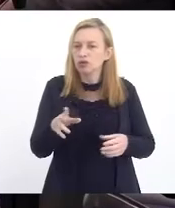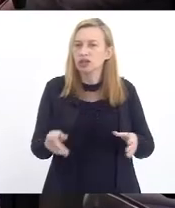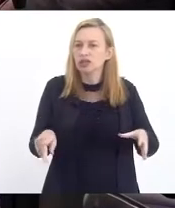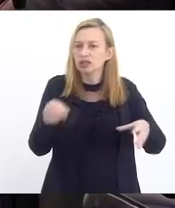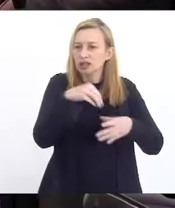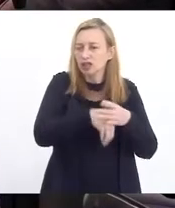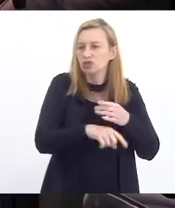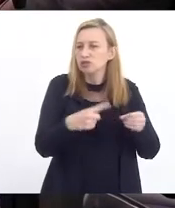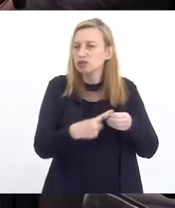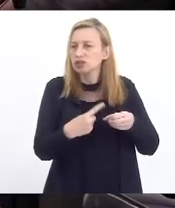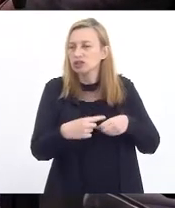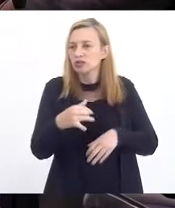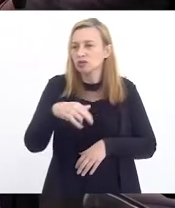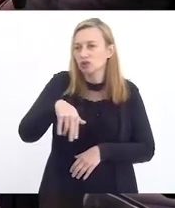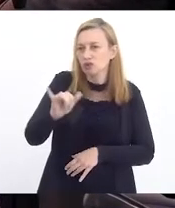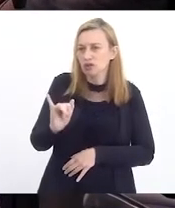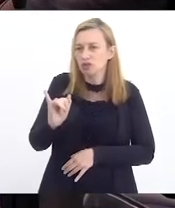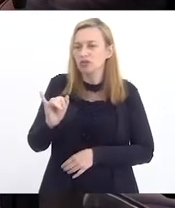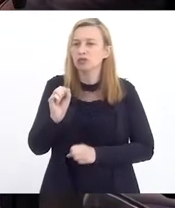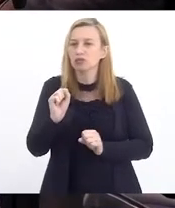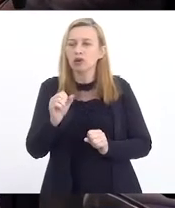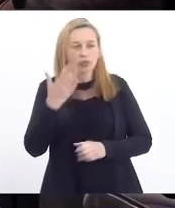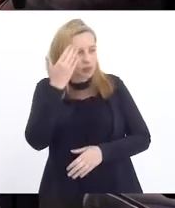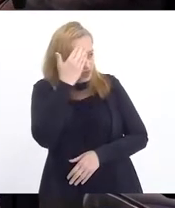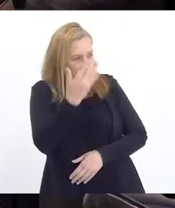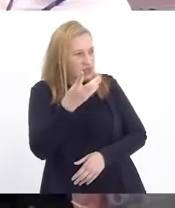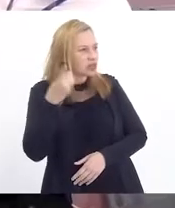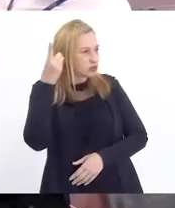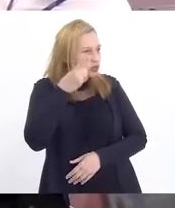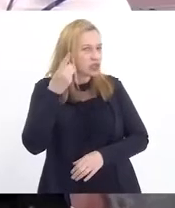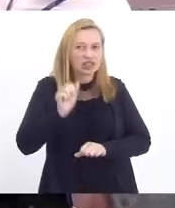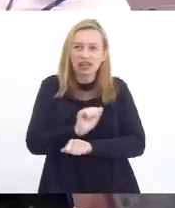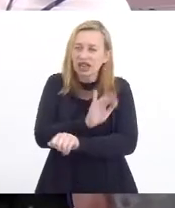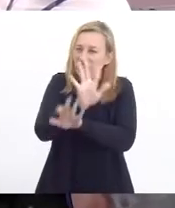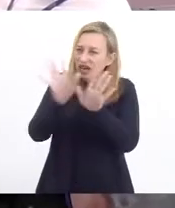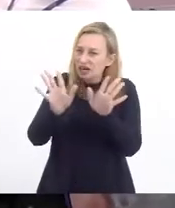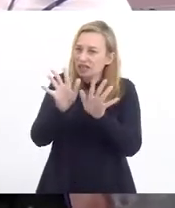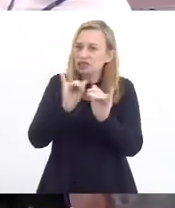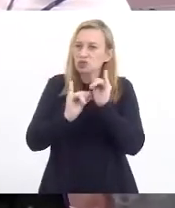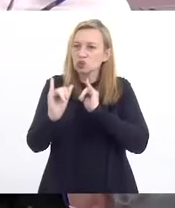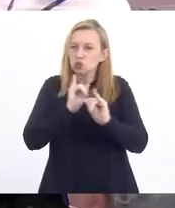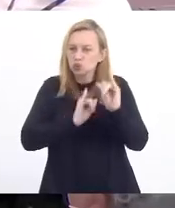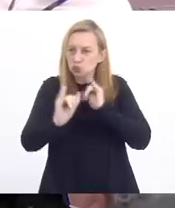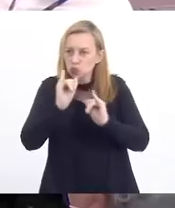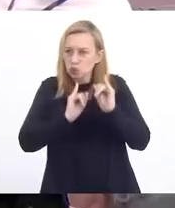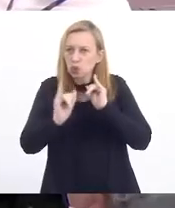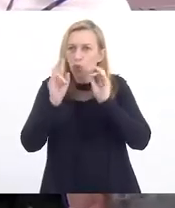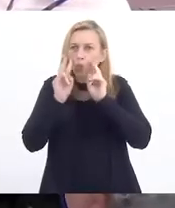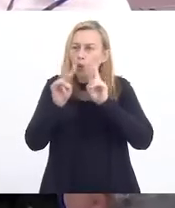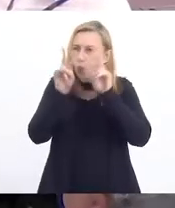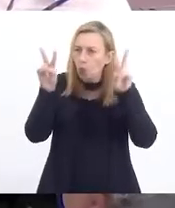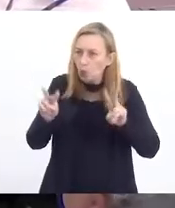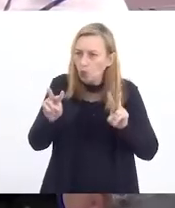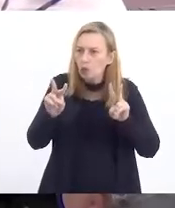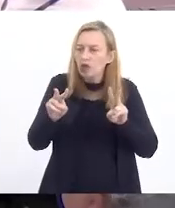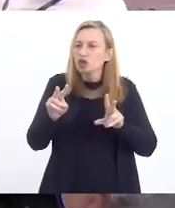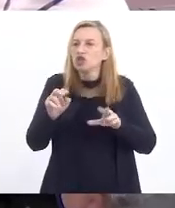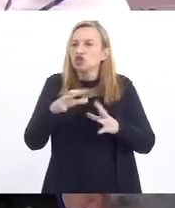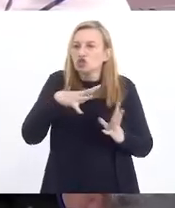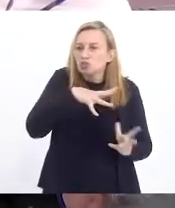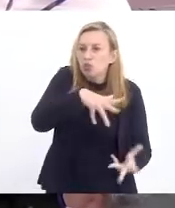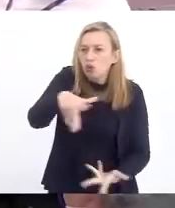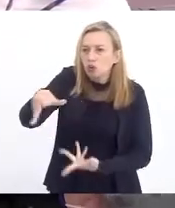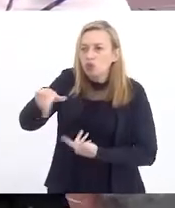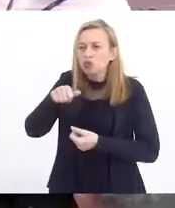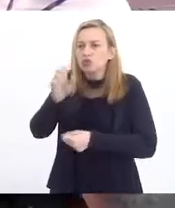não? Obrigado, deputada. Deputado, eu acho que o senhor tem clareza nas suas informações, na sua visão de mundo e de